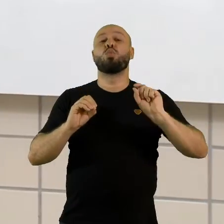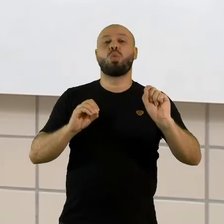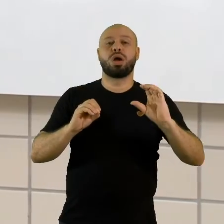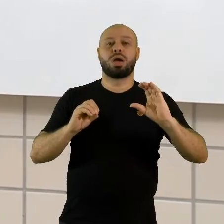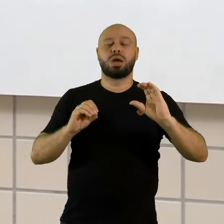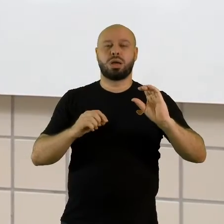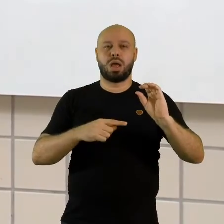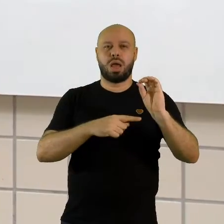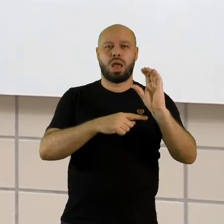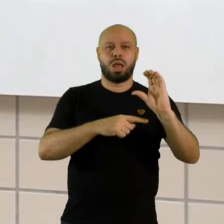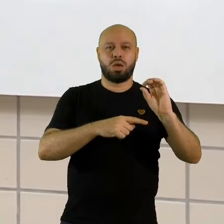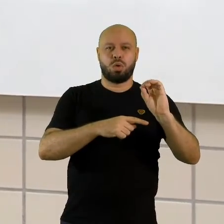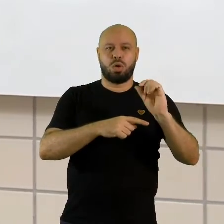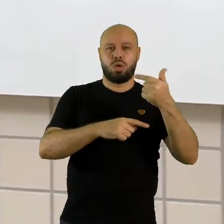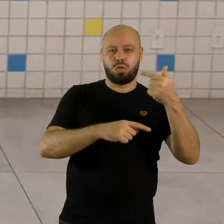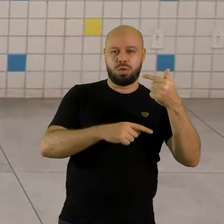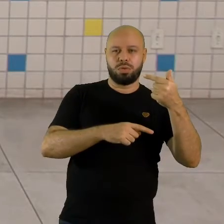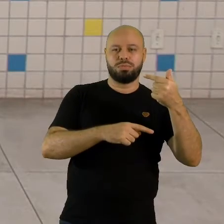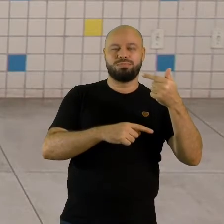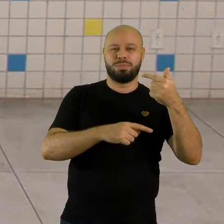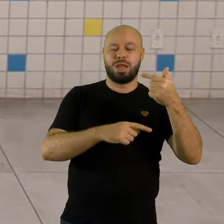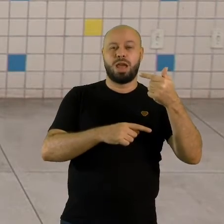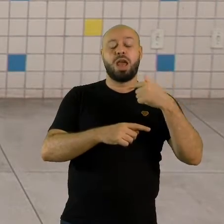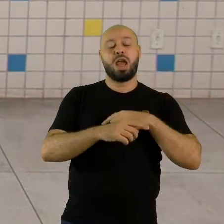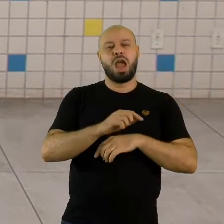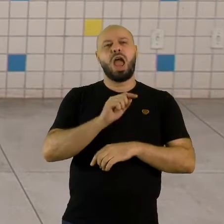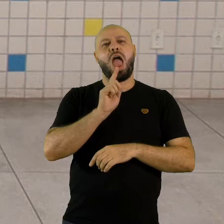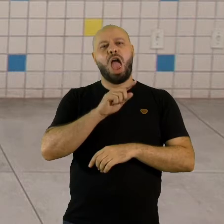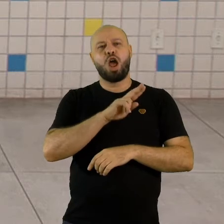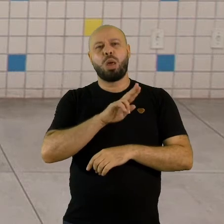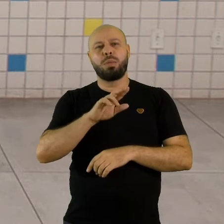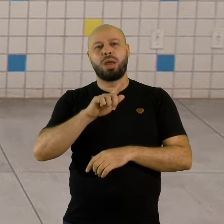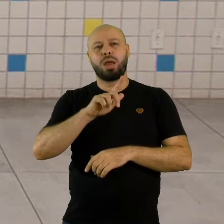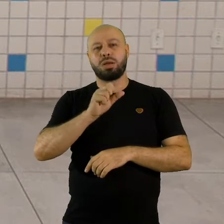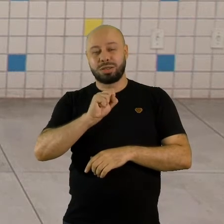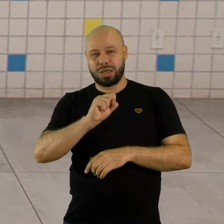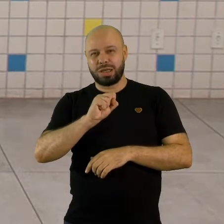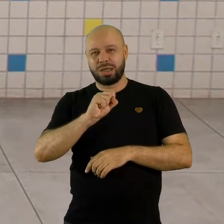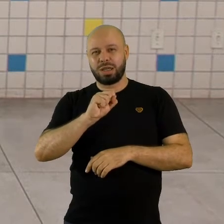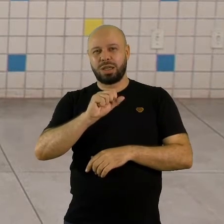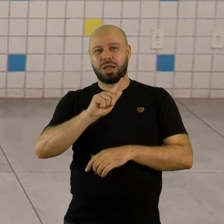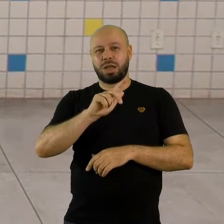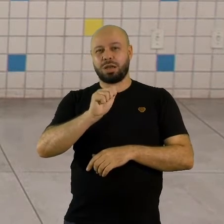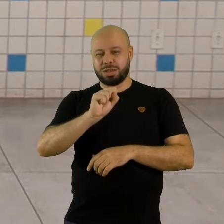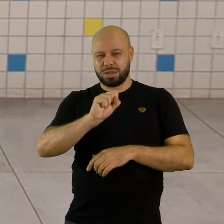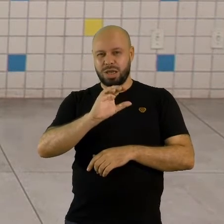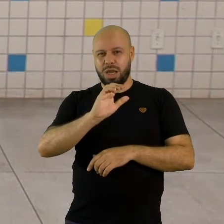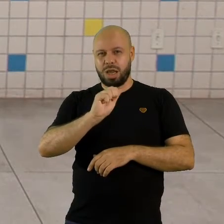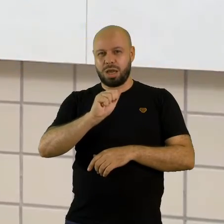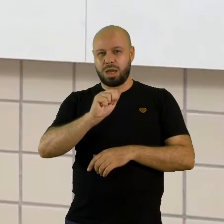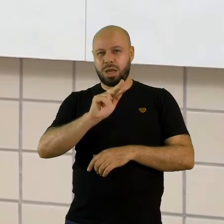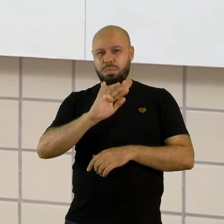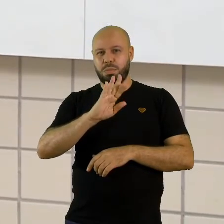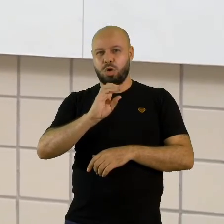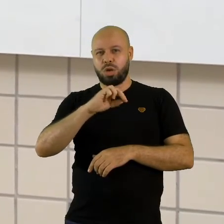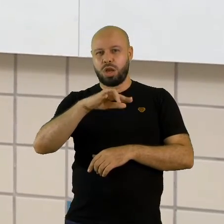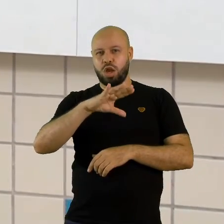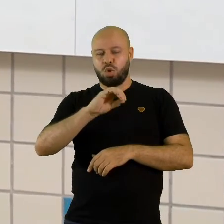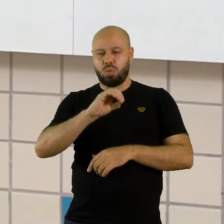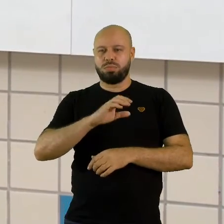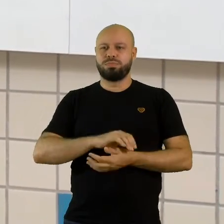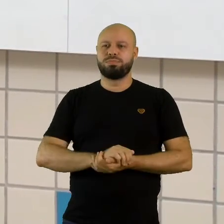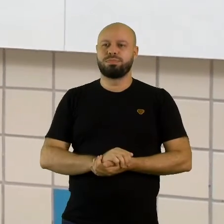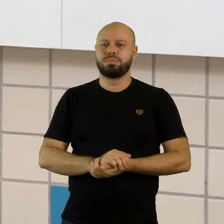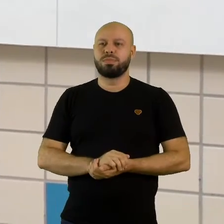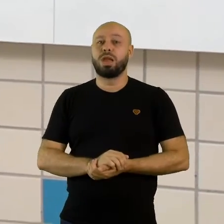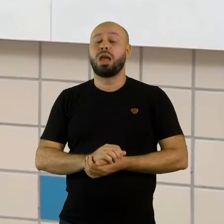gás carbônico, ok? Então aqui a gente tem uma representação de uma reação química. Lembrando que para ter